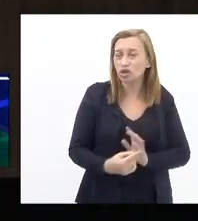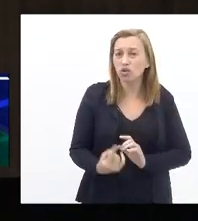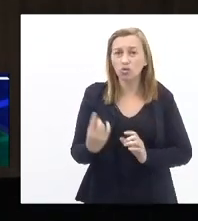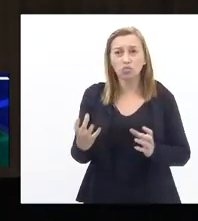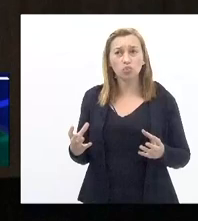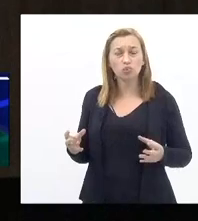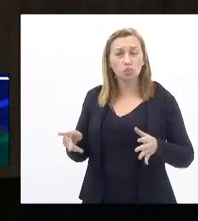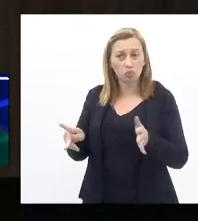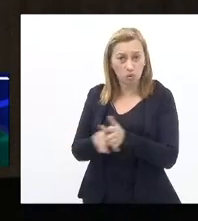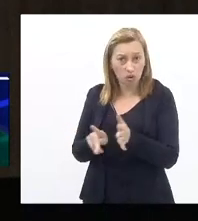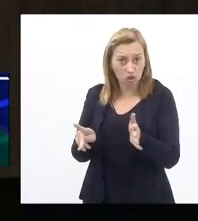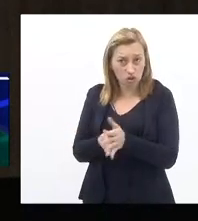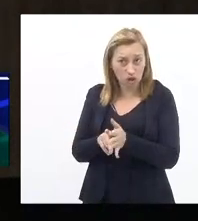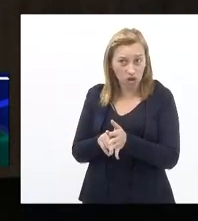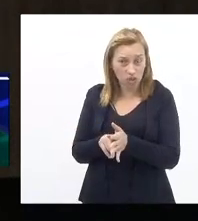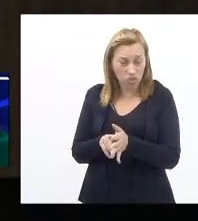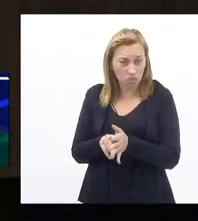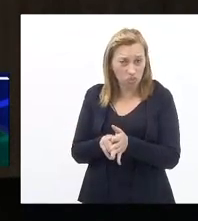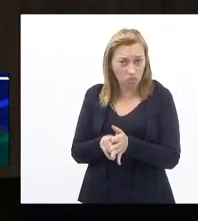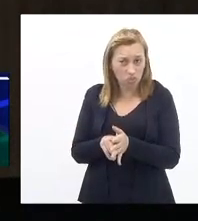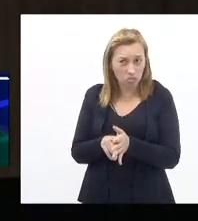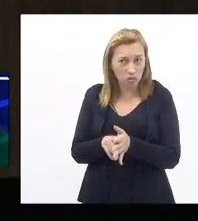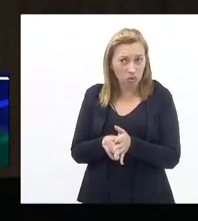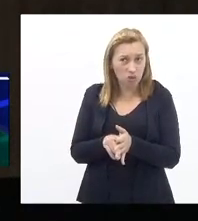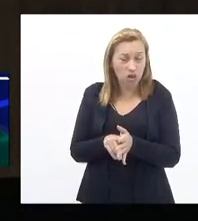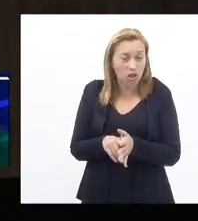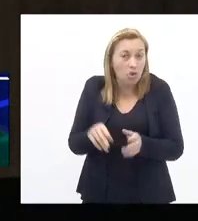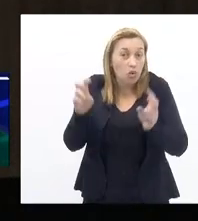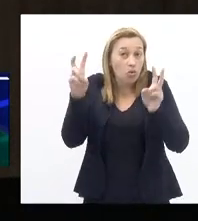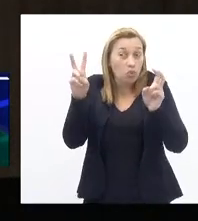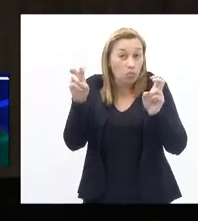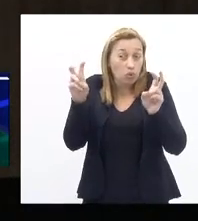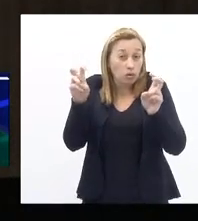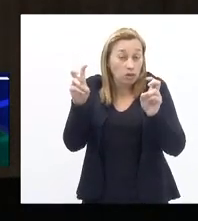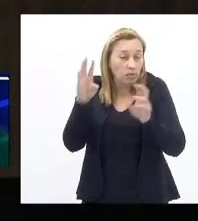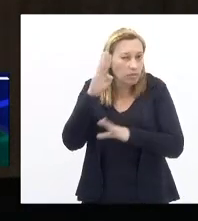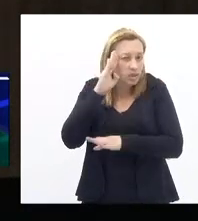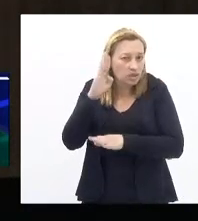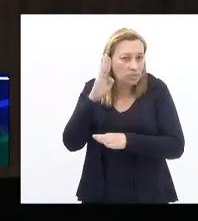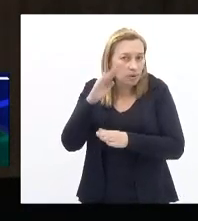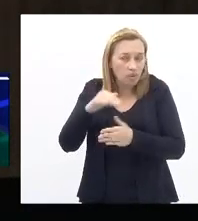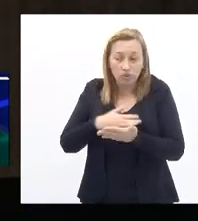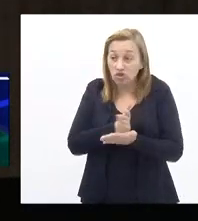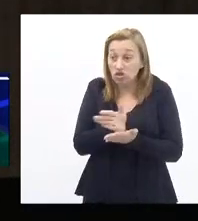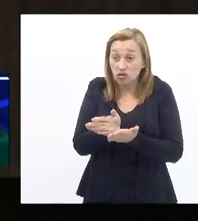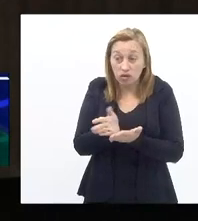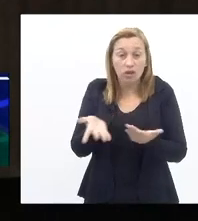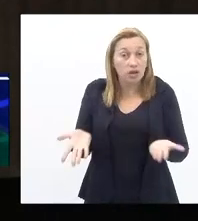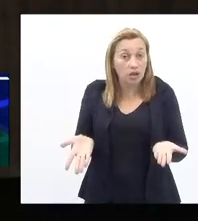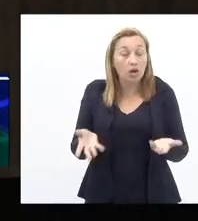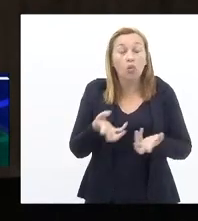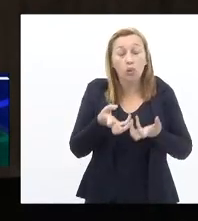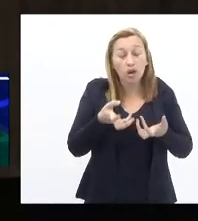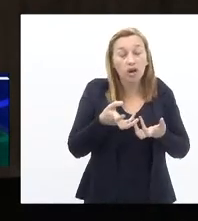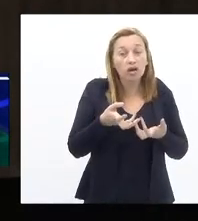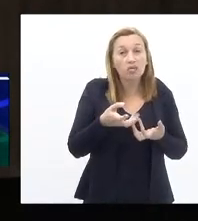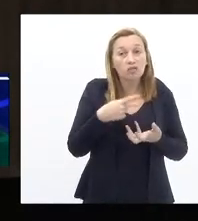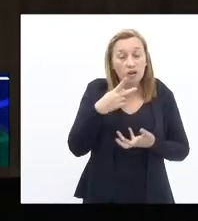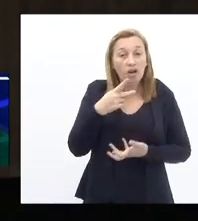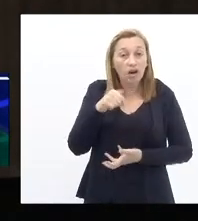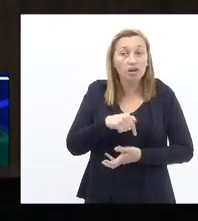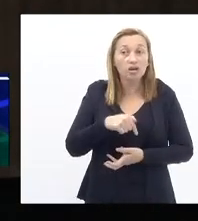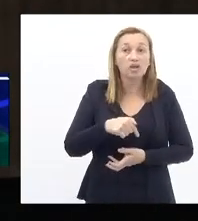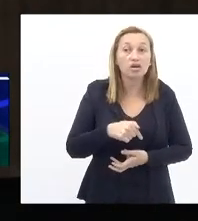projeto e escapa ao tema principal que esse projeto se atribui. Então, eu quero declarar